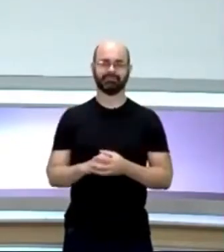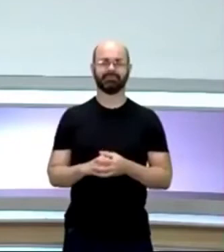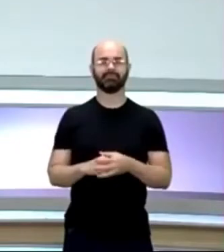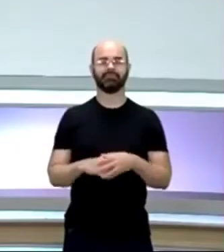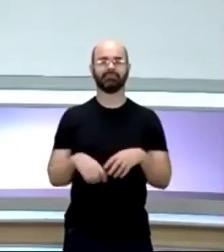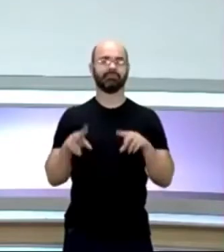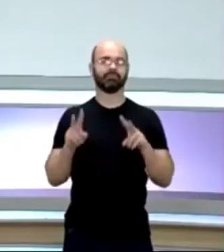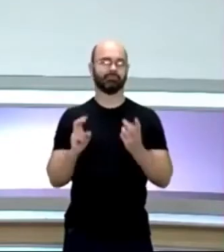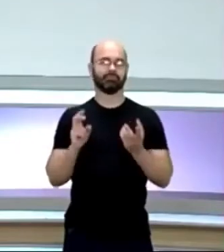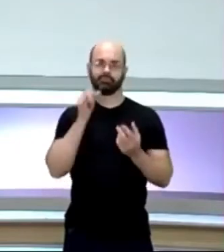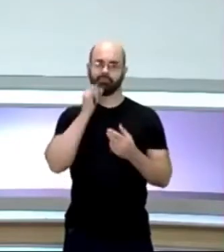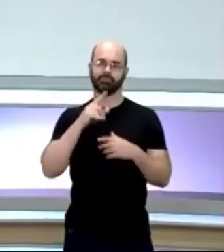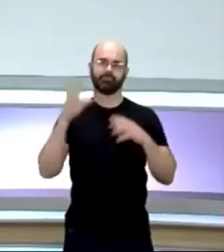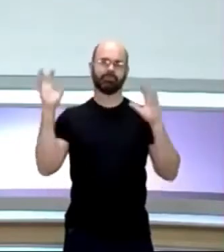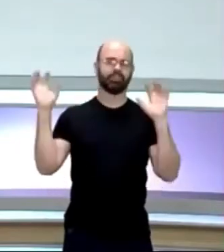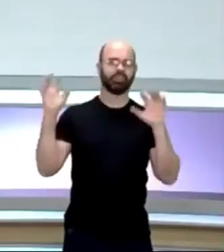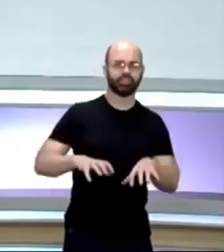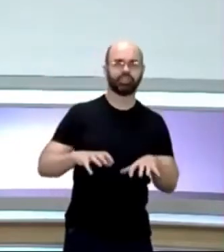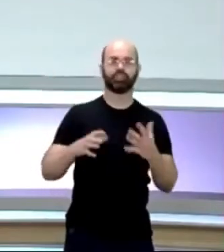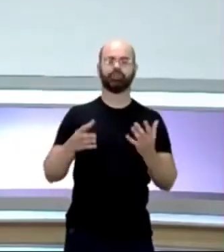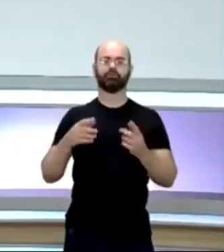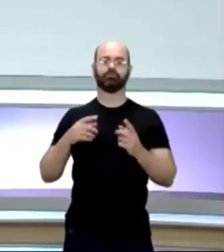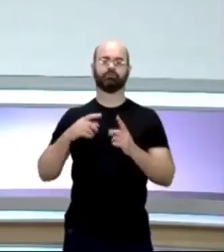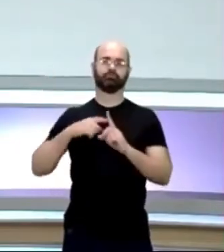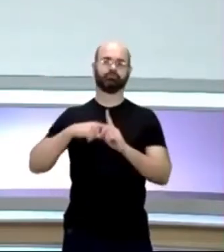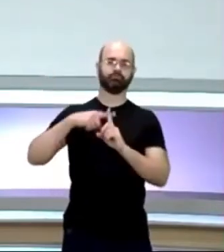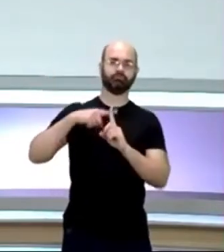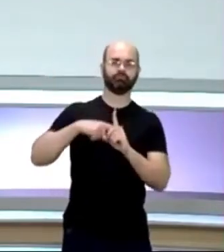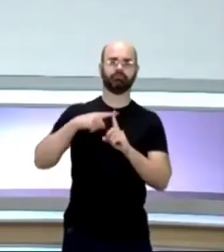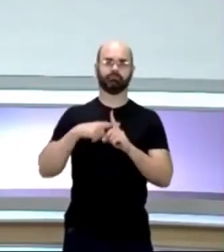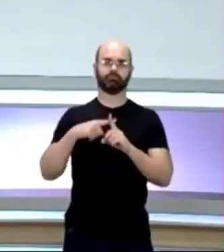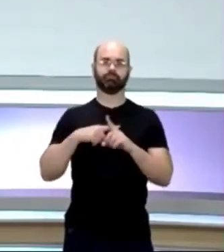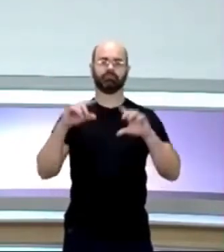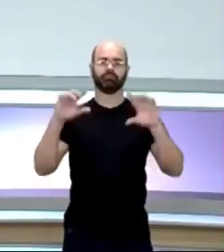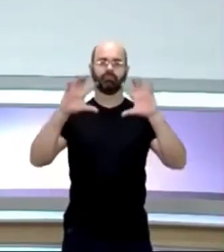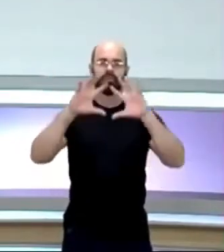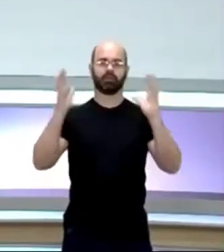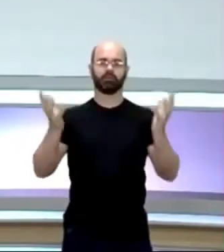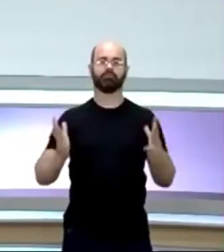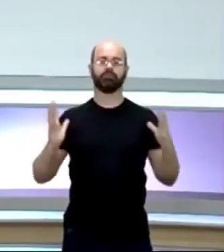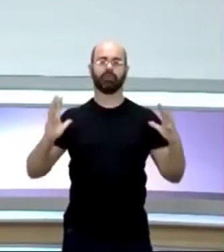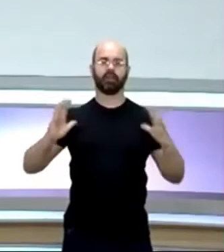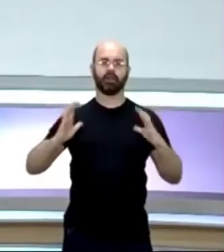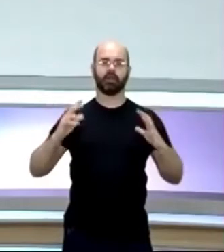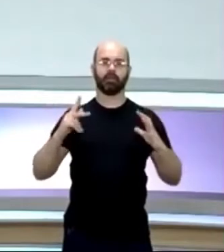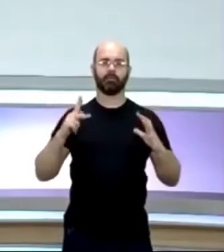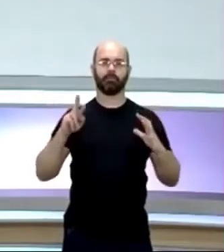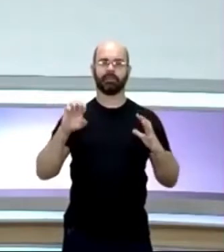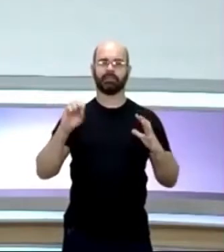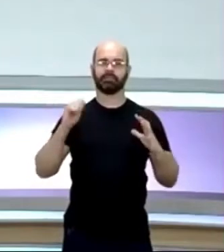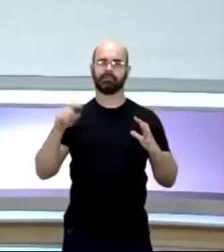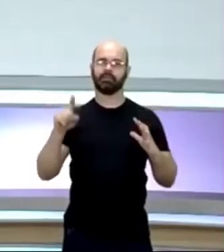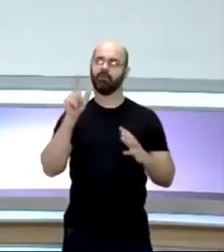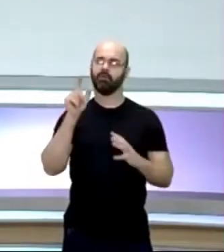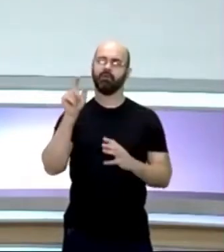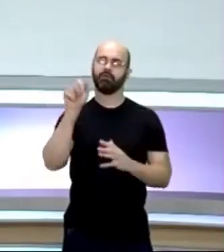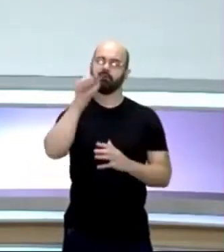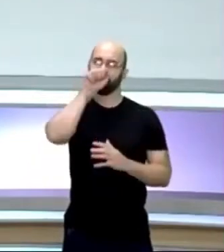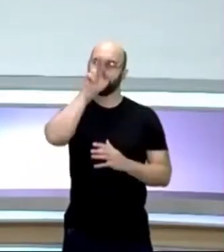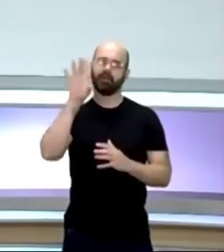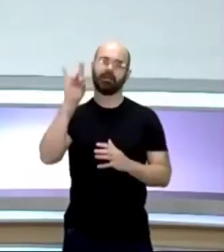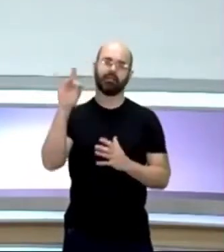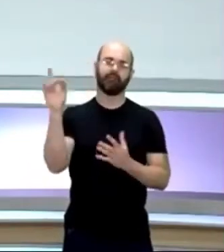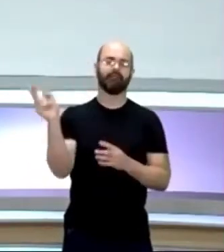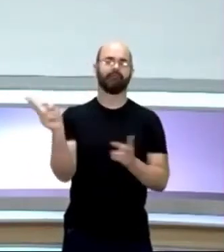de precipitação, temperatura, pressão atmosférica, umidade do ar, ventos,